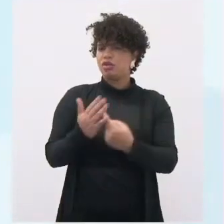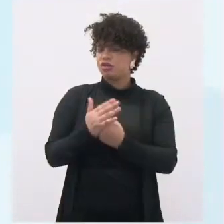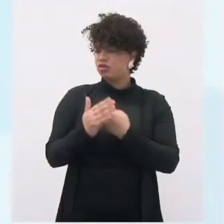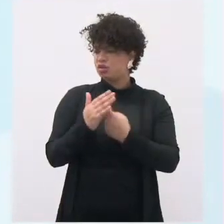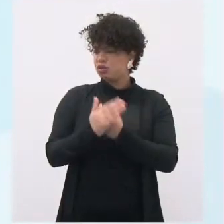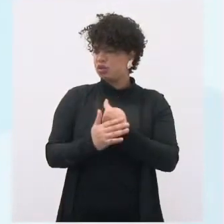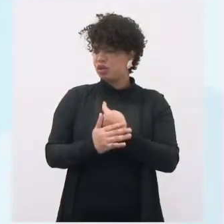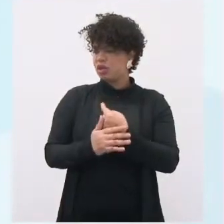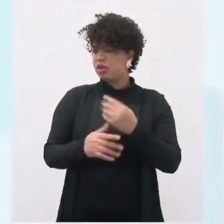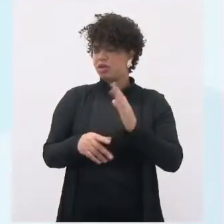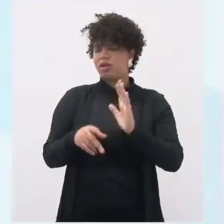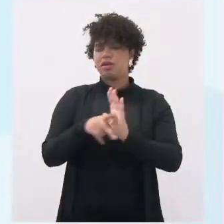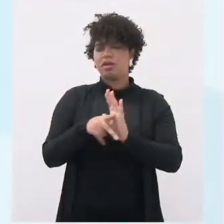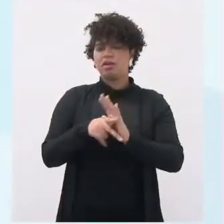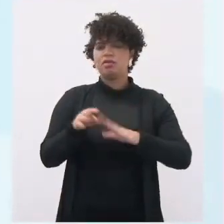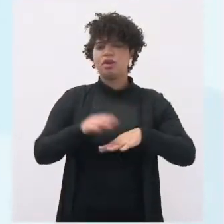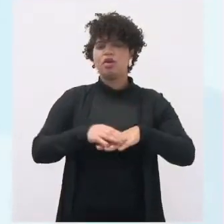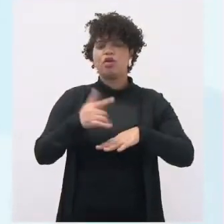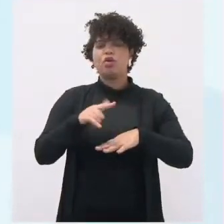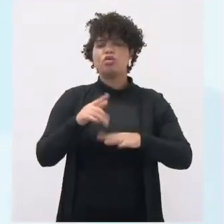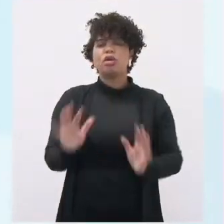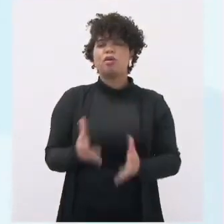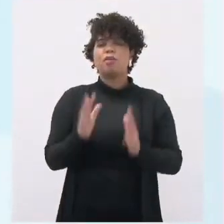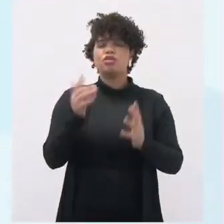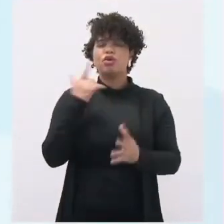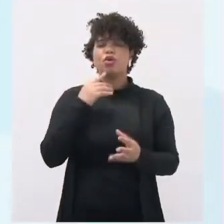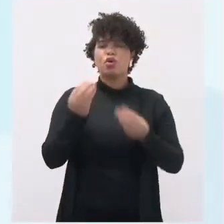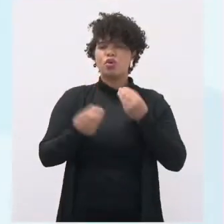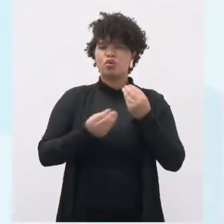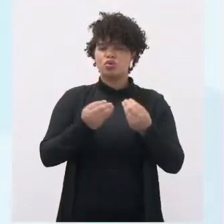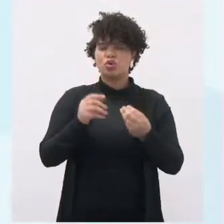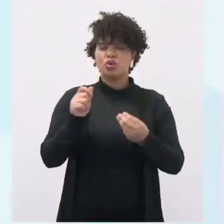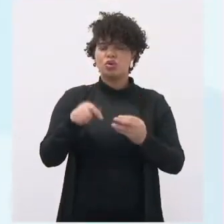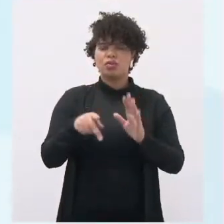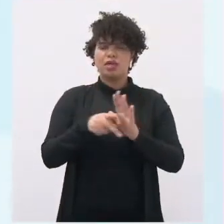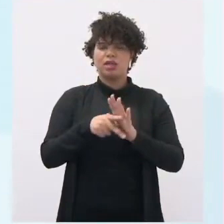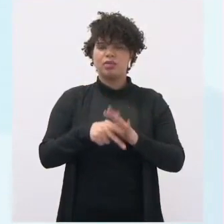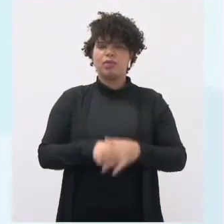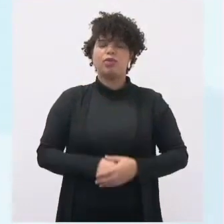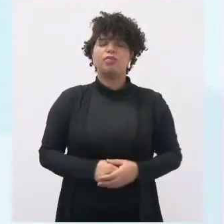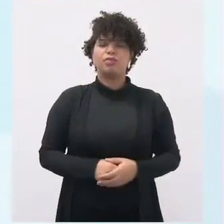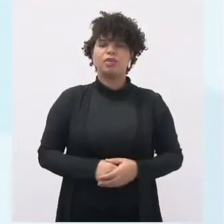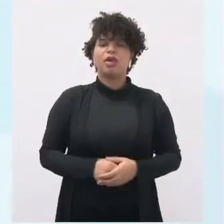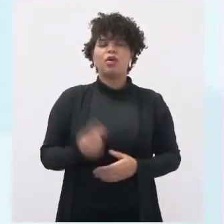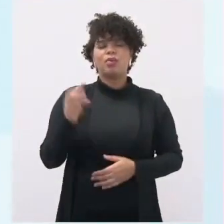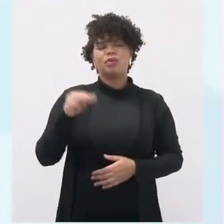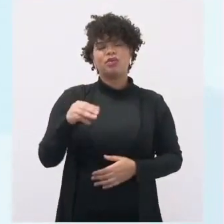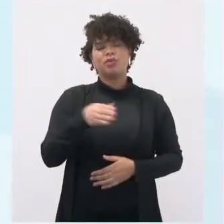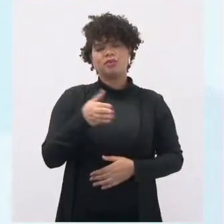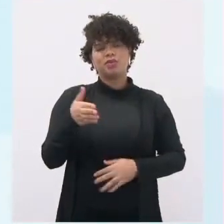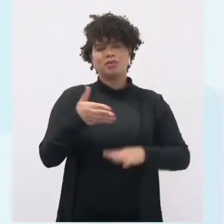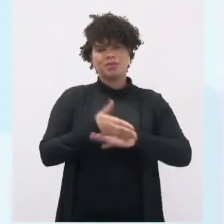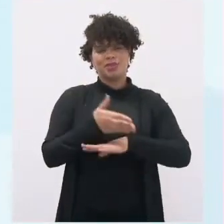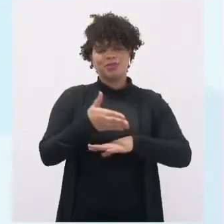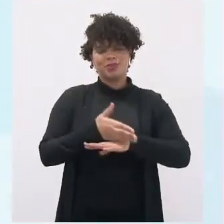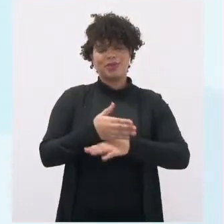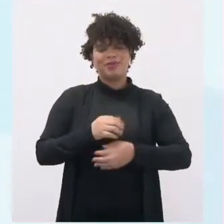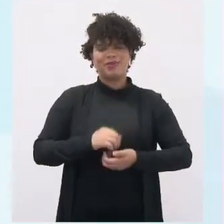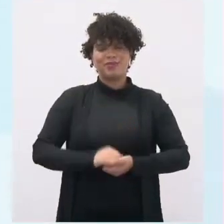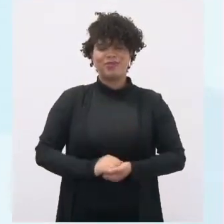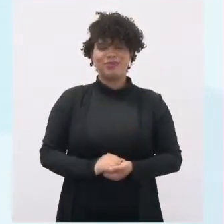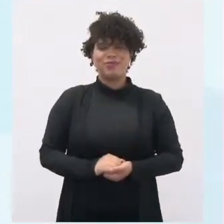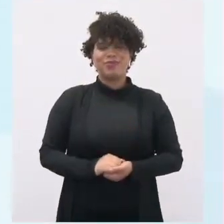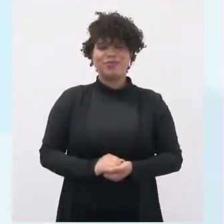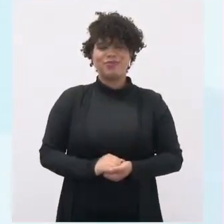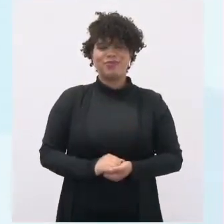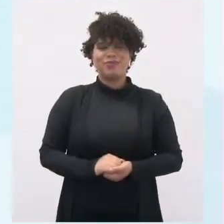quais atividades a escola pode investir para promover a formação dos docentes? A gente vai dar um minutinho para vocês participarem aqui com a gente.